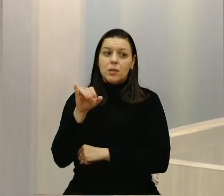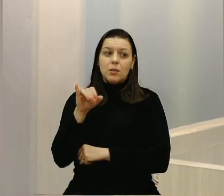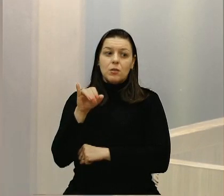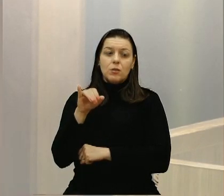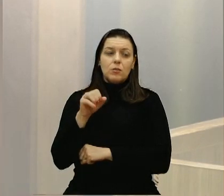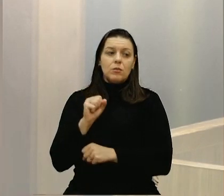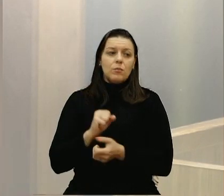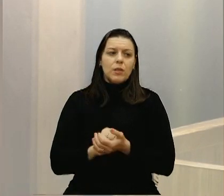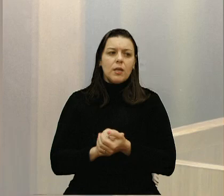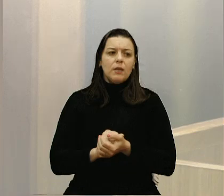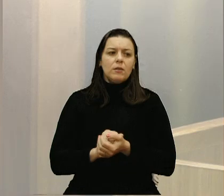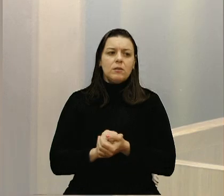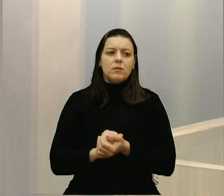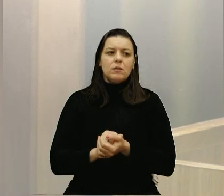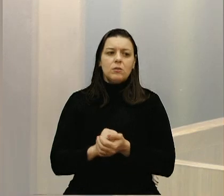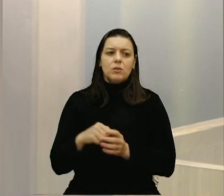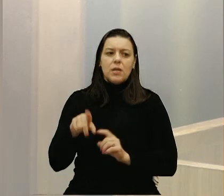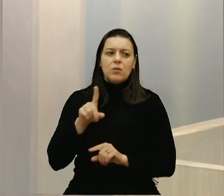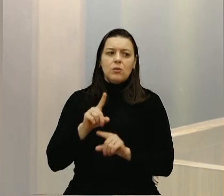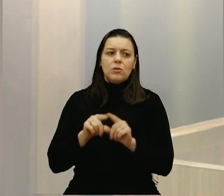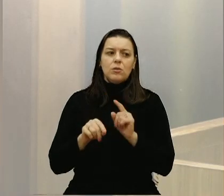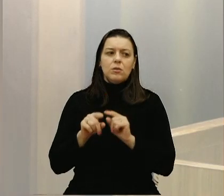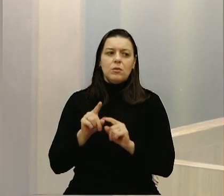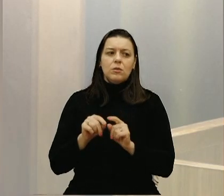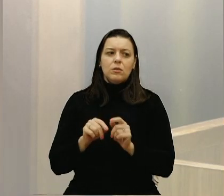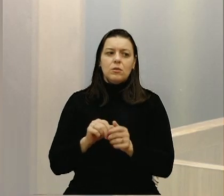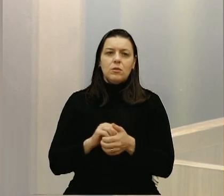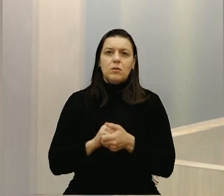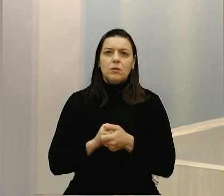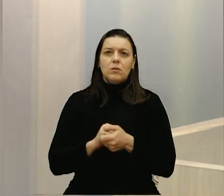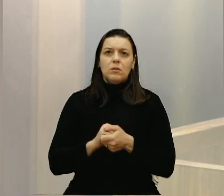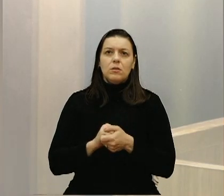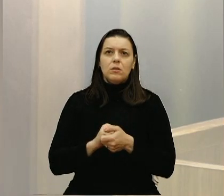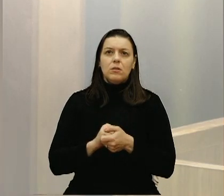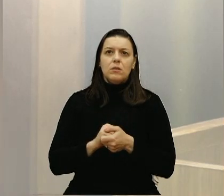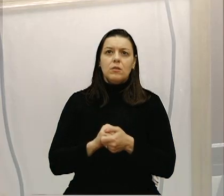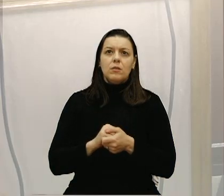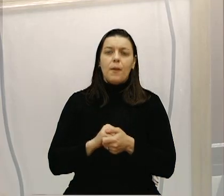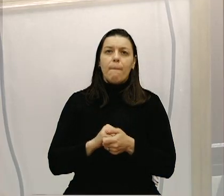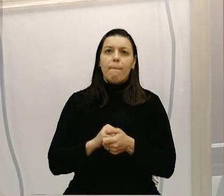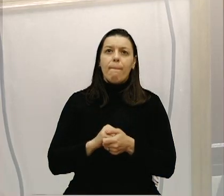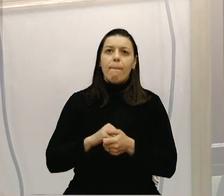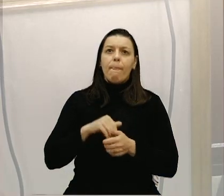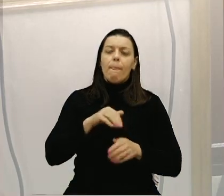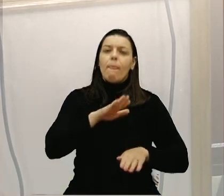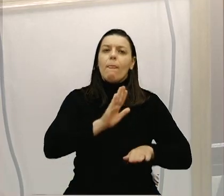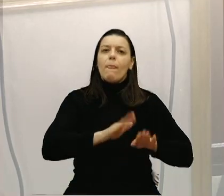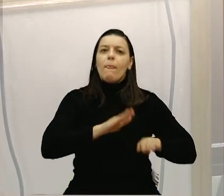Larecho Mojubá, o sino da igrejinha faz Belém, blém, blom.